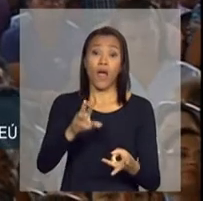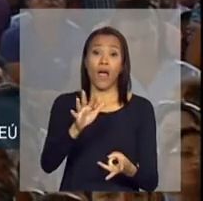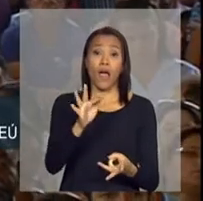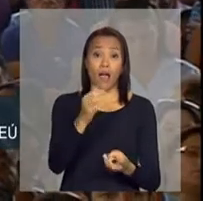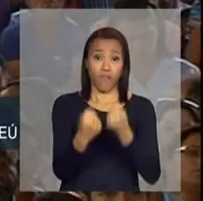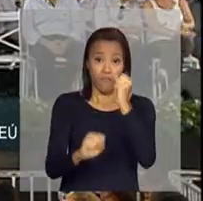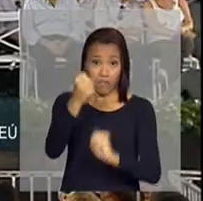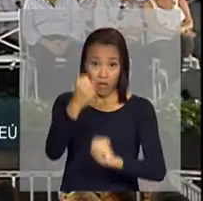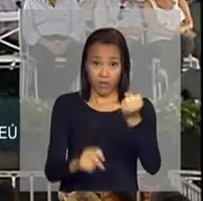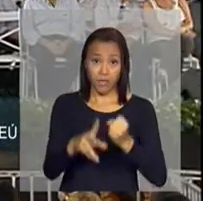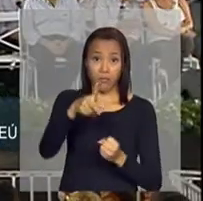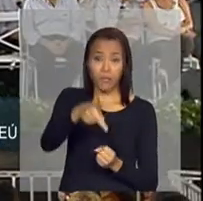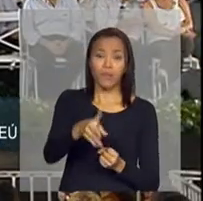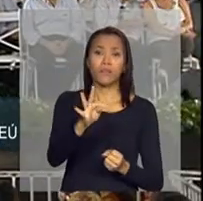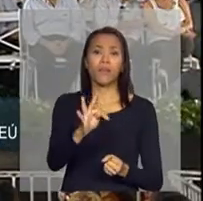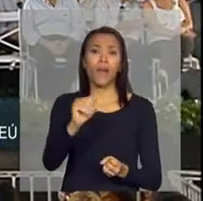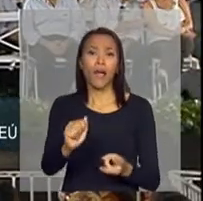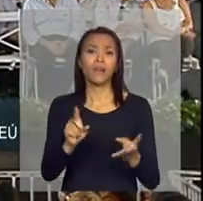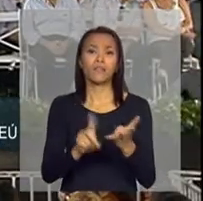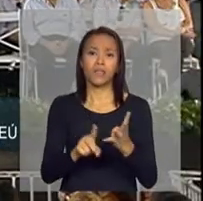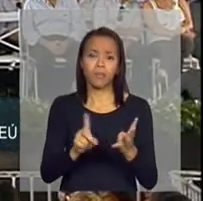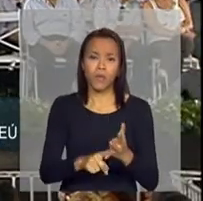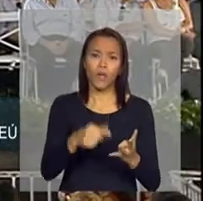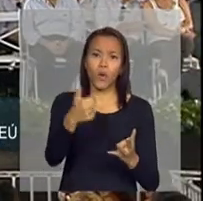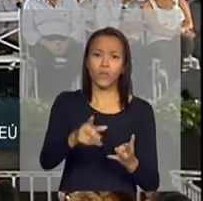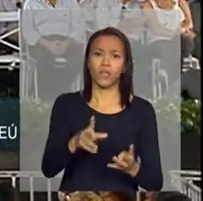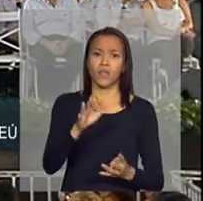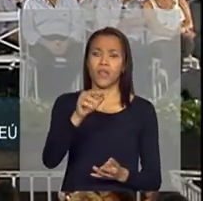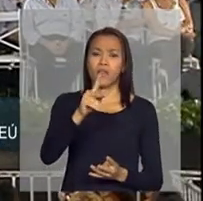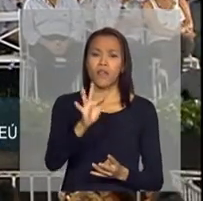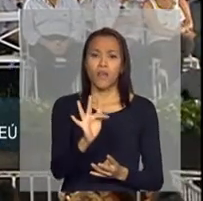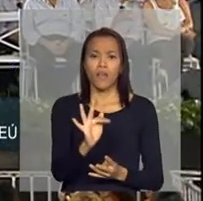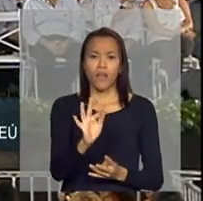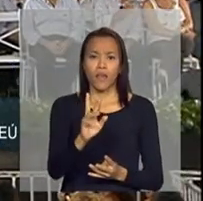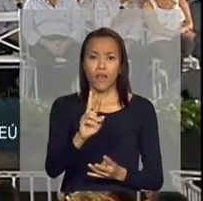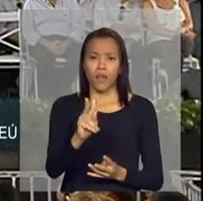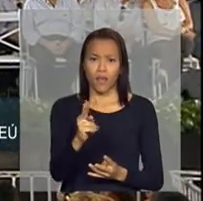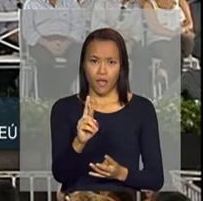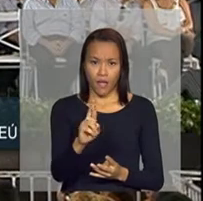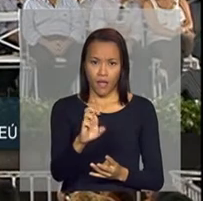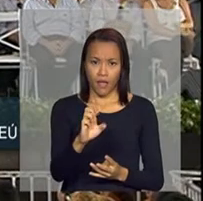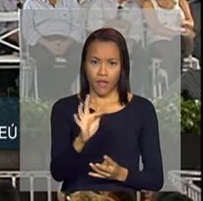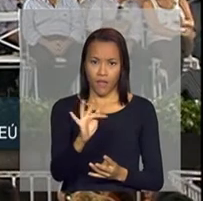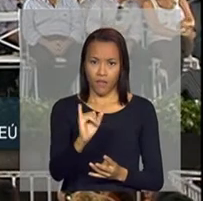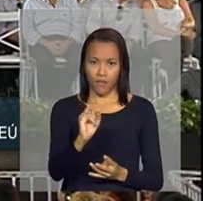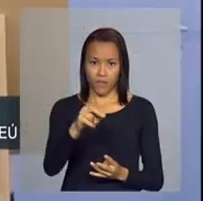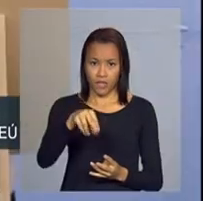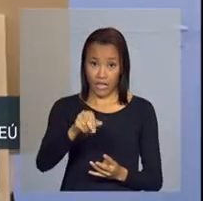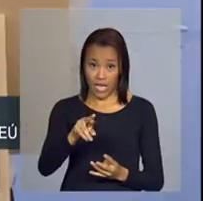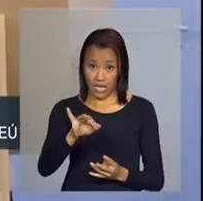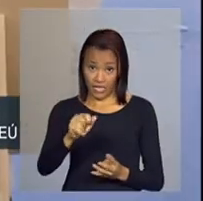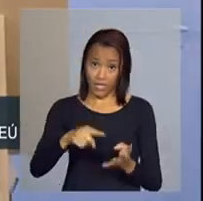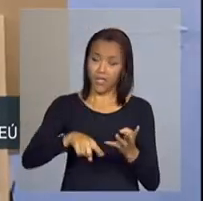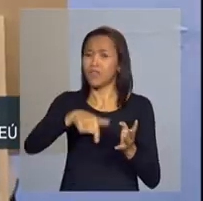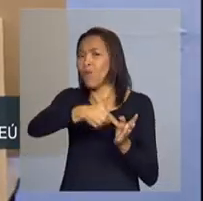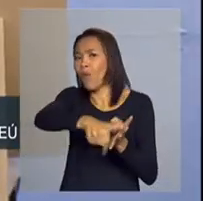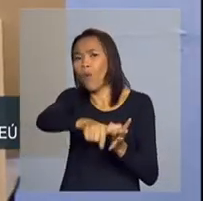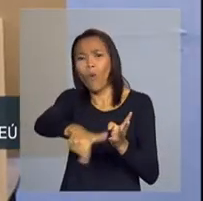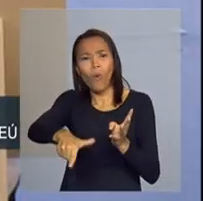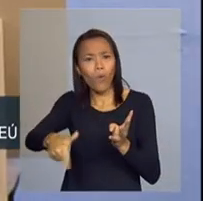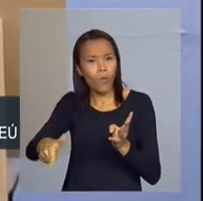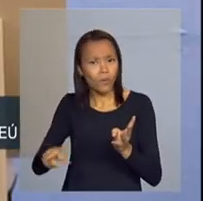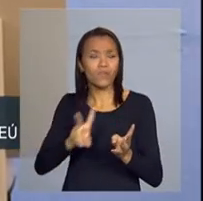PTA e com as refinarias de Suape, do Maranhão e do Ceará, entre muitos outros